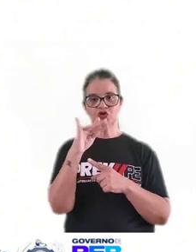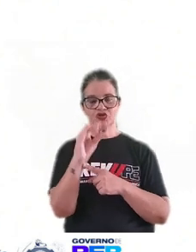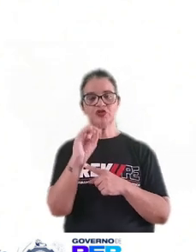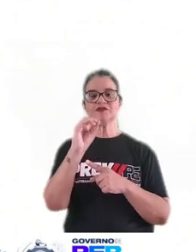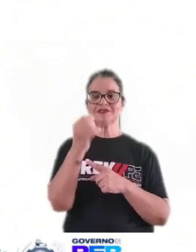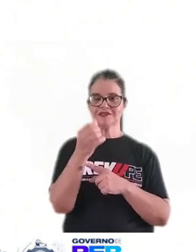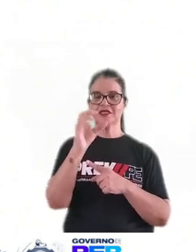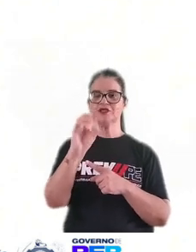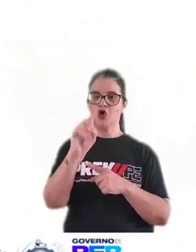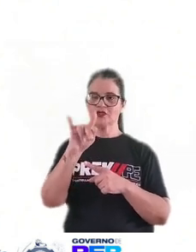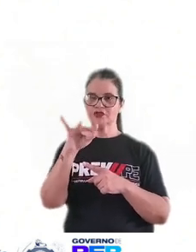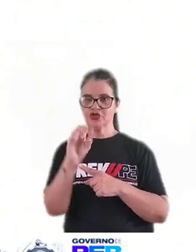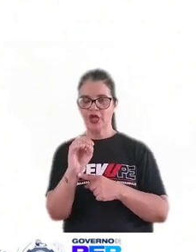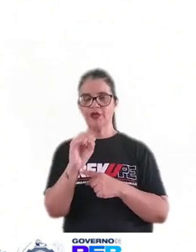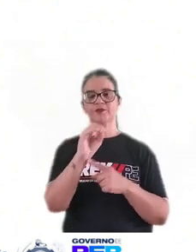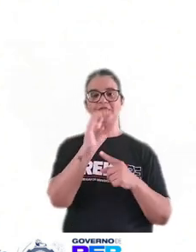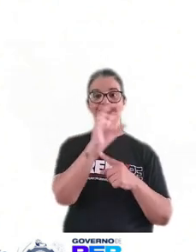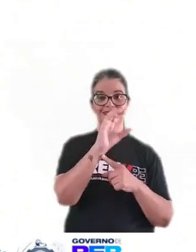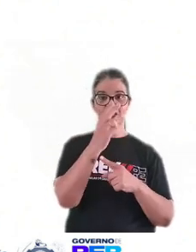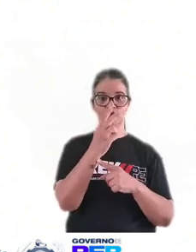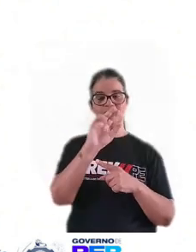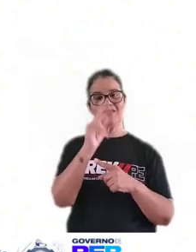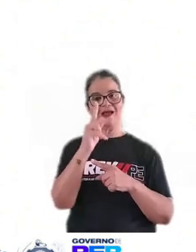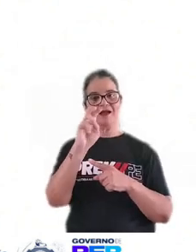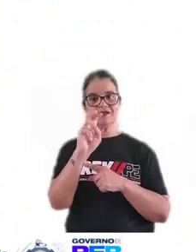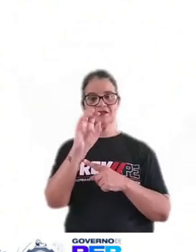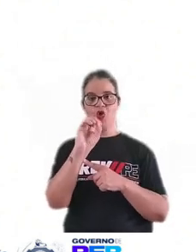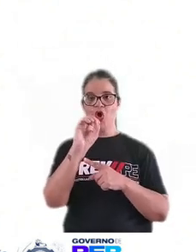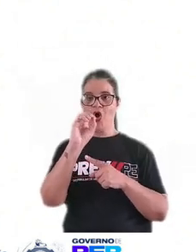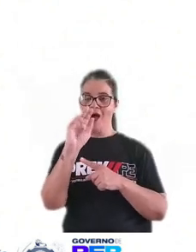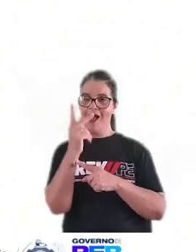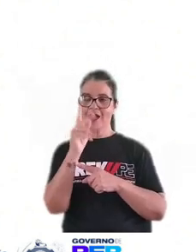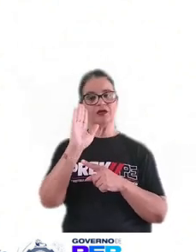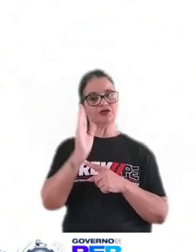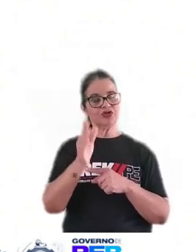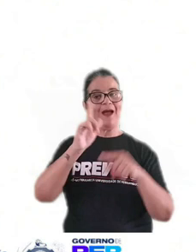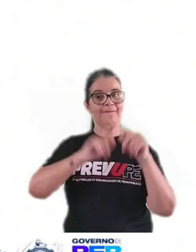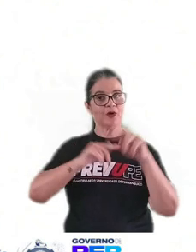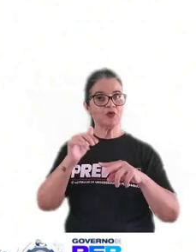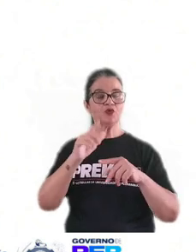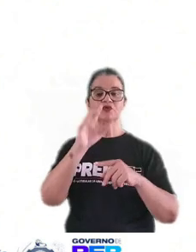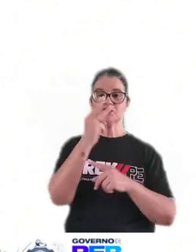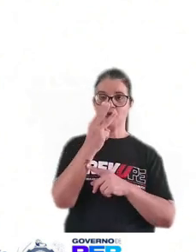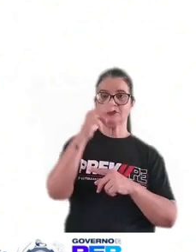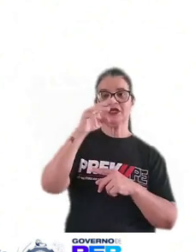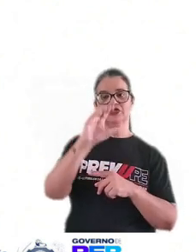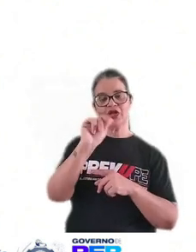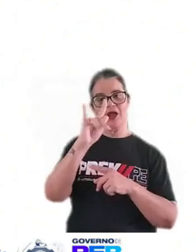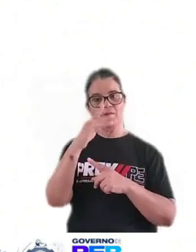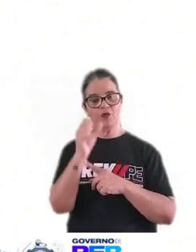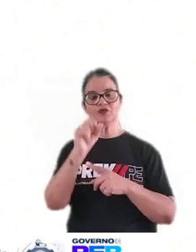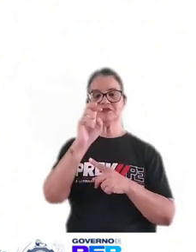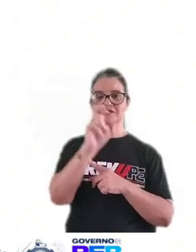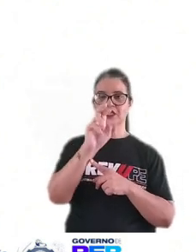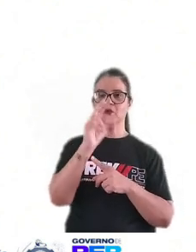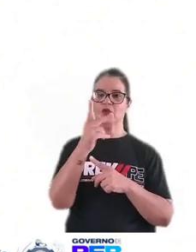hidrogênios e 6 oxigênios no C2H5OH já produto são 3 carbonos